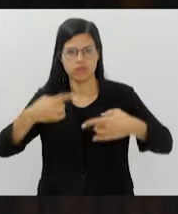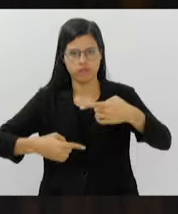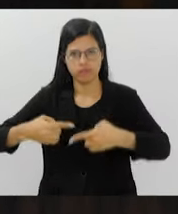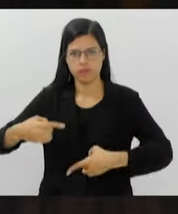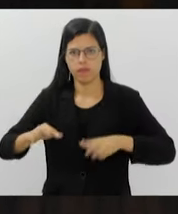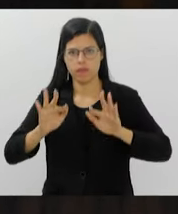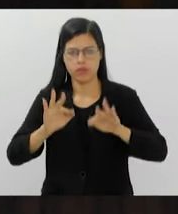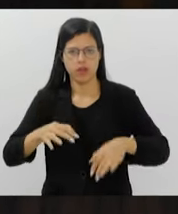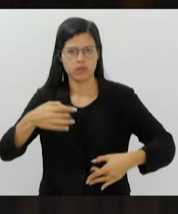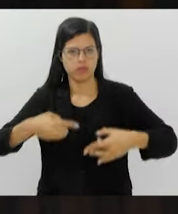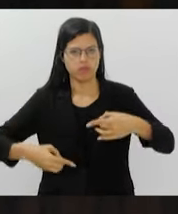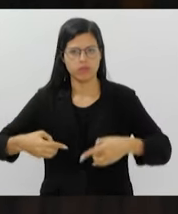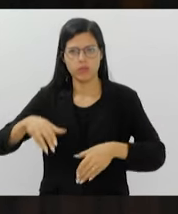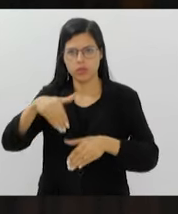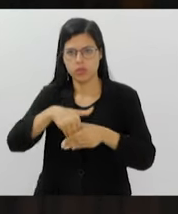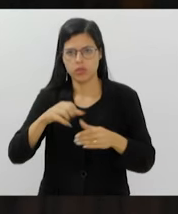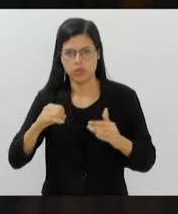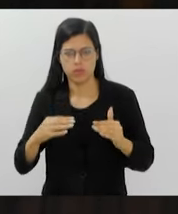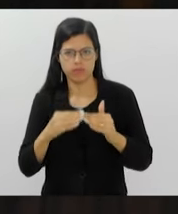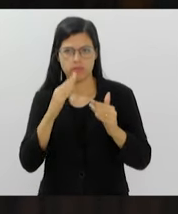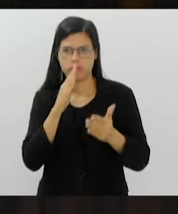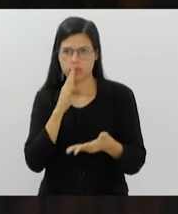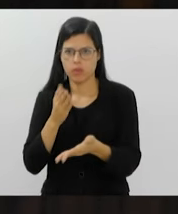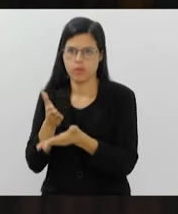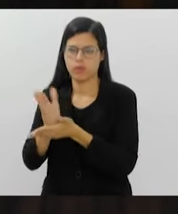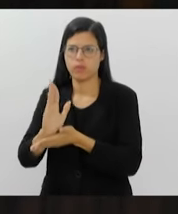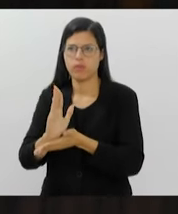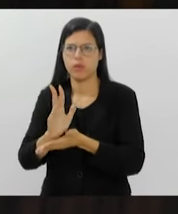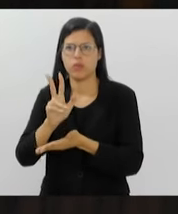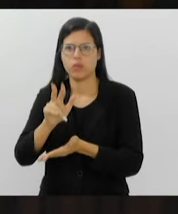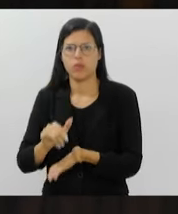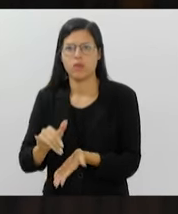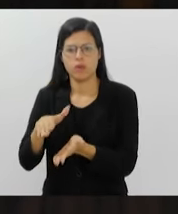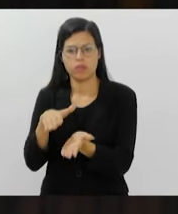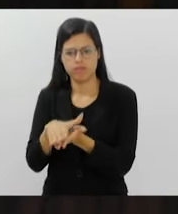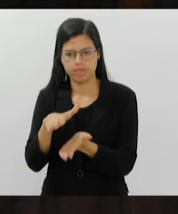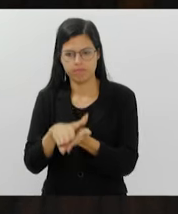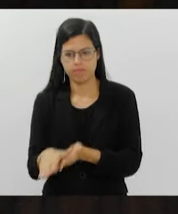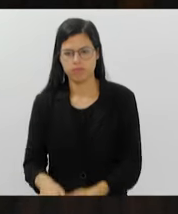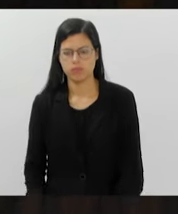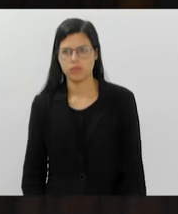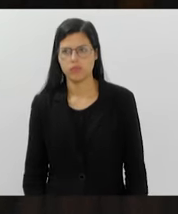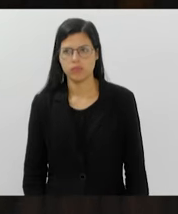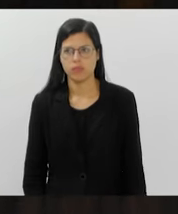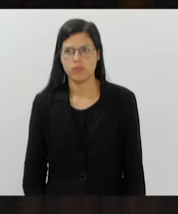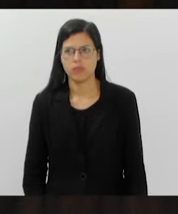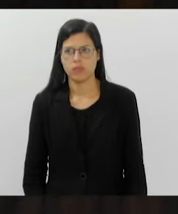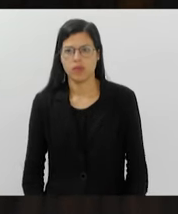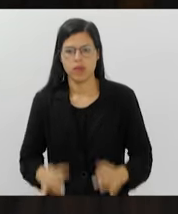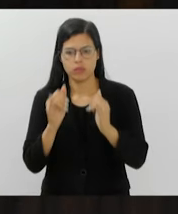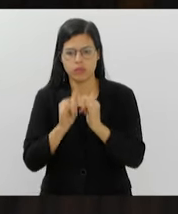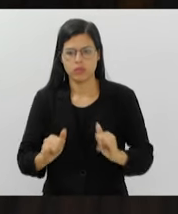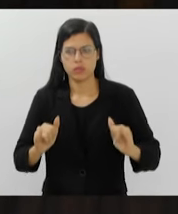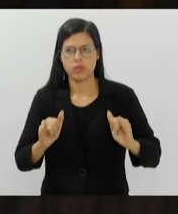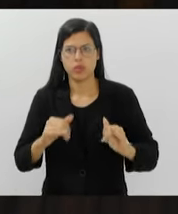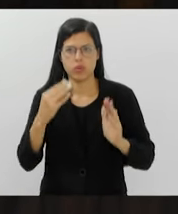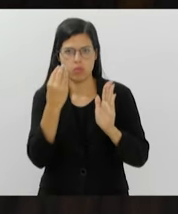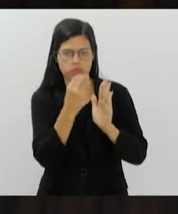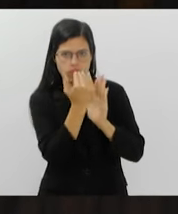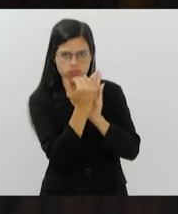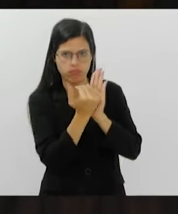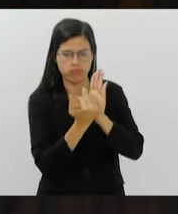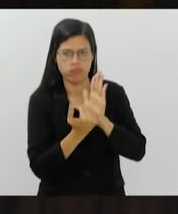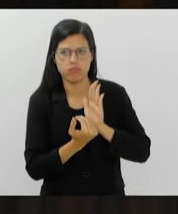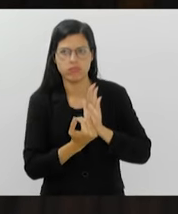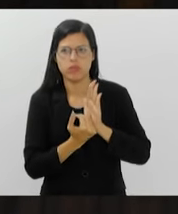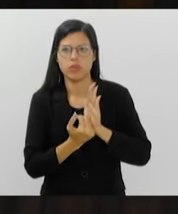Em votação, senhores que aprovam, permaneçam como estão. Aprovado, vai a publicação. Anuncio, incluída a ordem do dia de